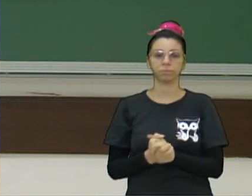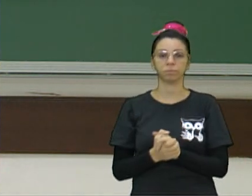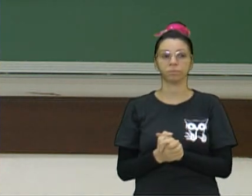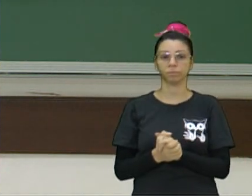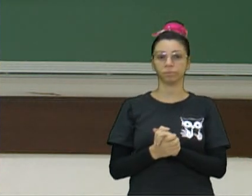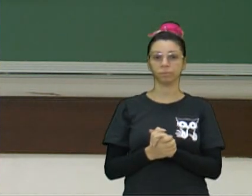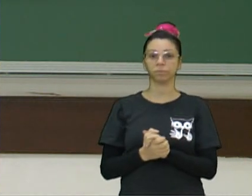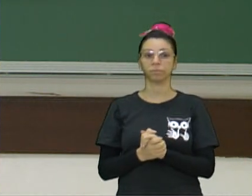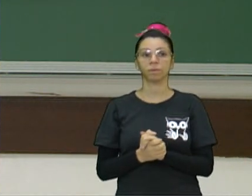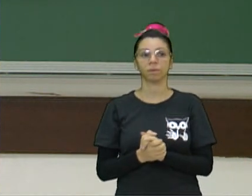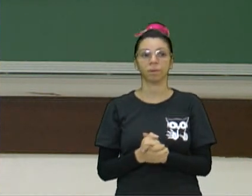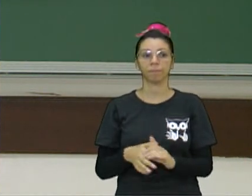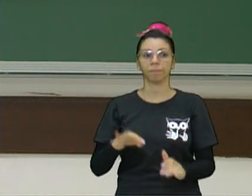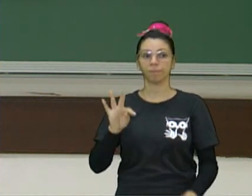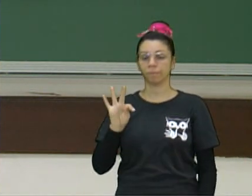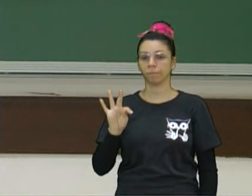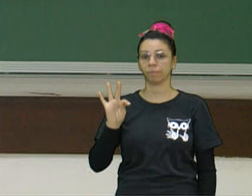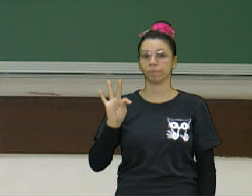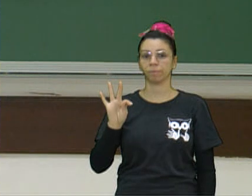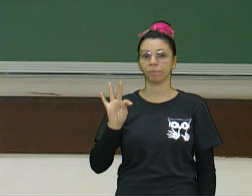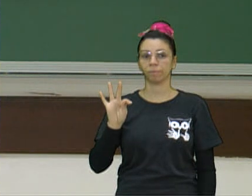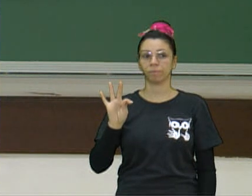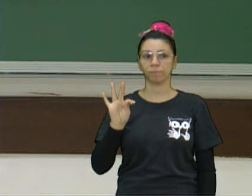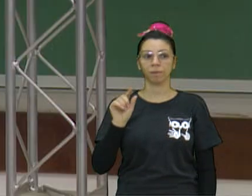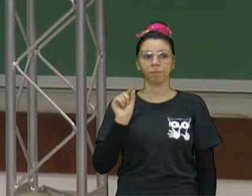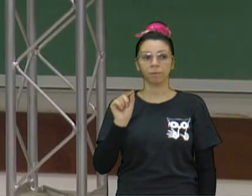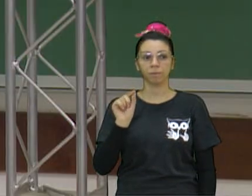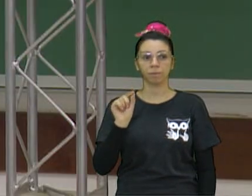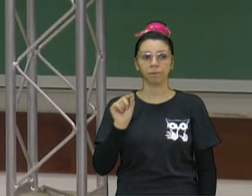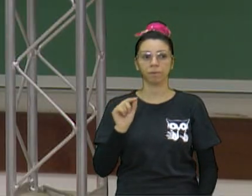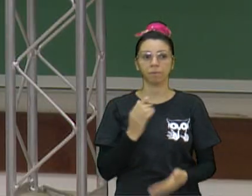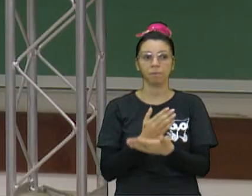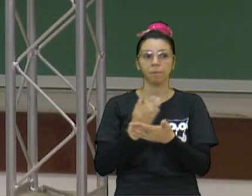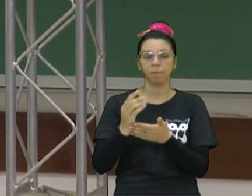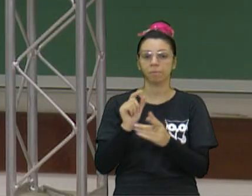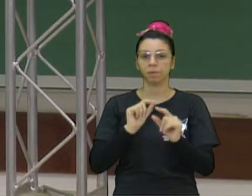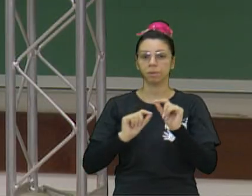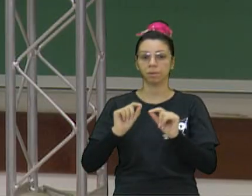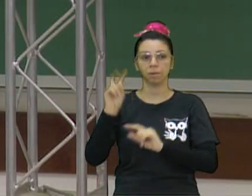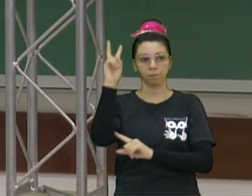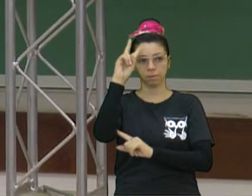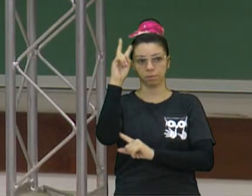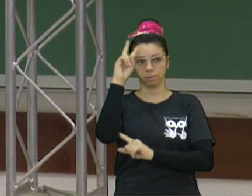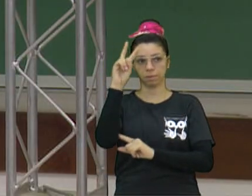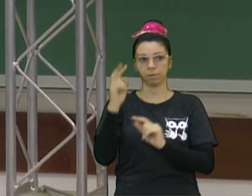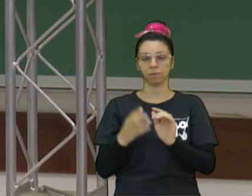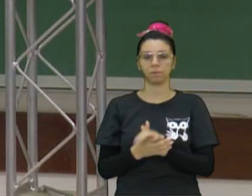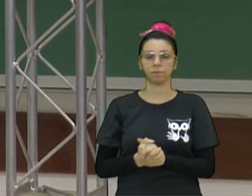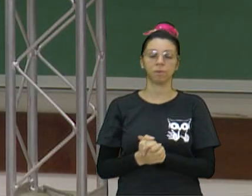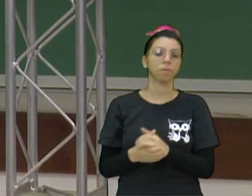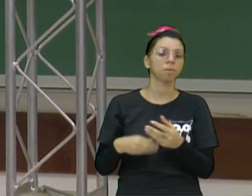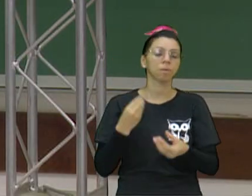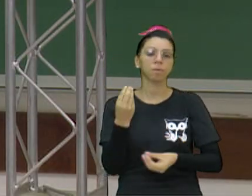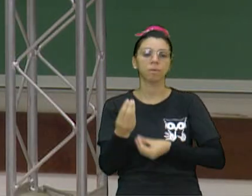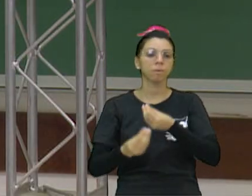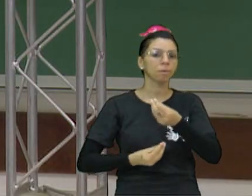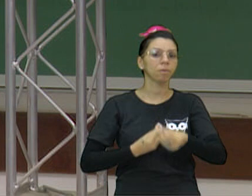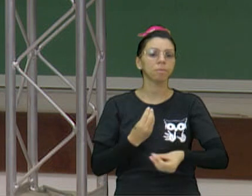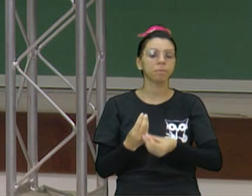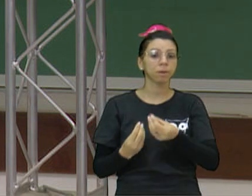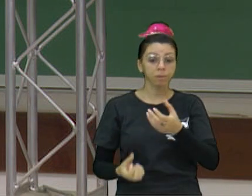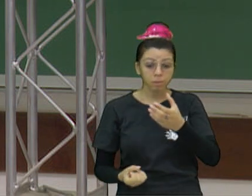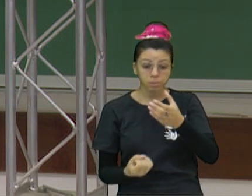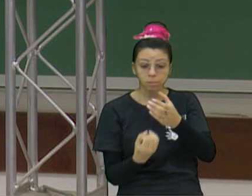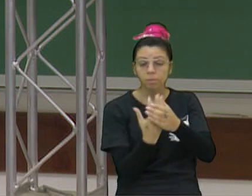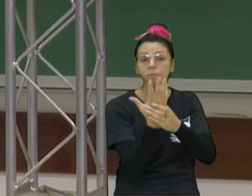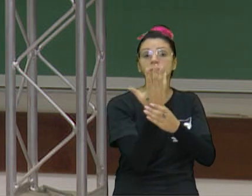Taekwondo. Então vamos começar primeiramente com um contexto histórico, né, como a gente sempre Começa lá, né, contamos como que surgiu a luta,